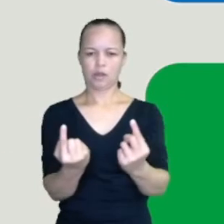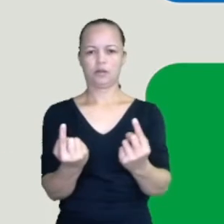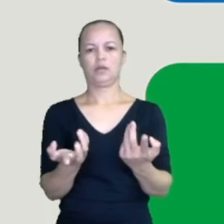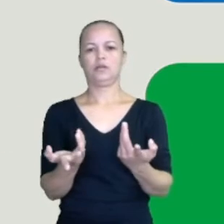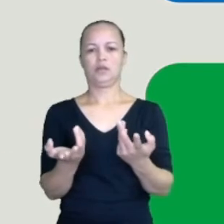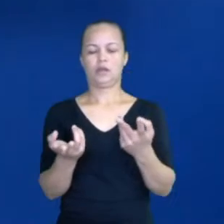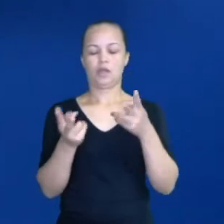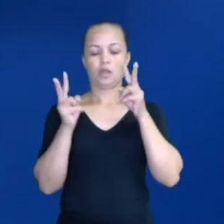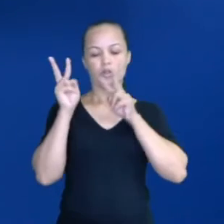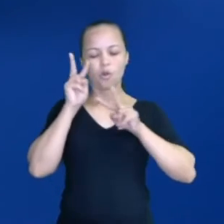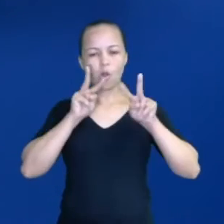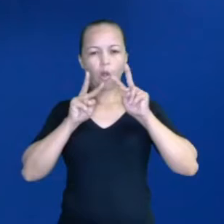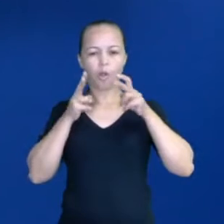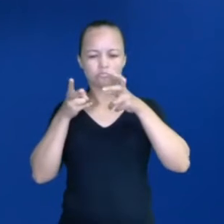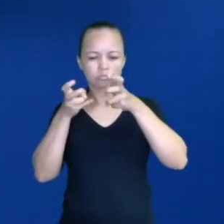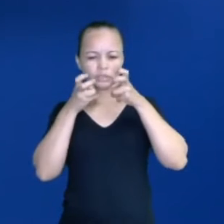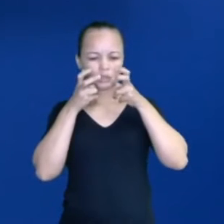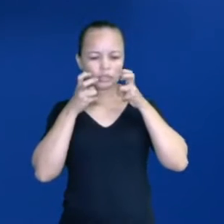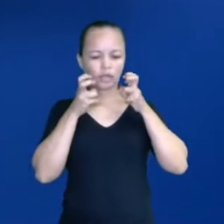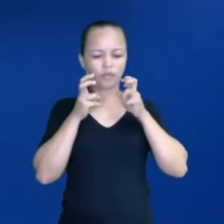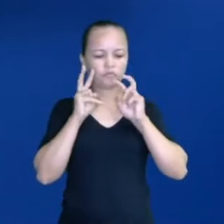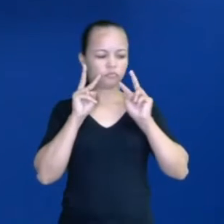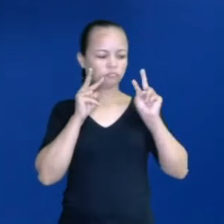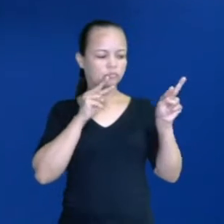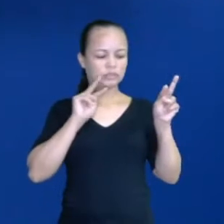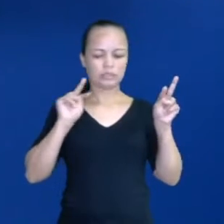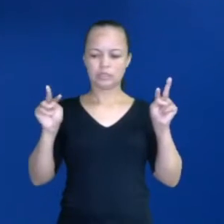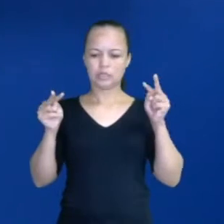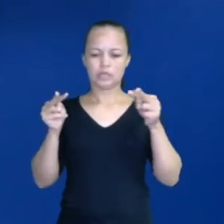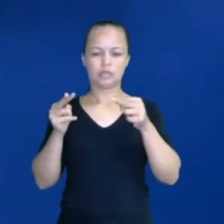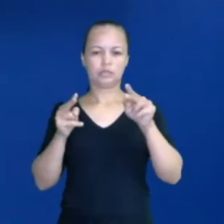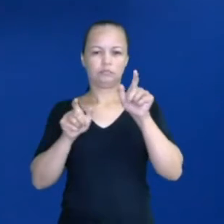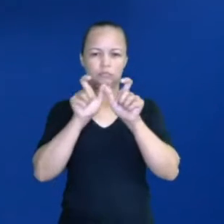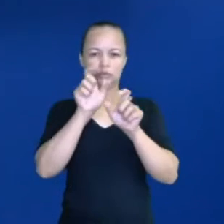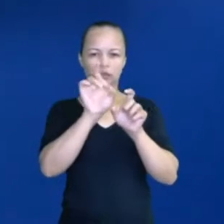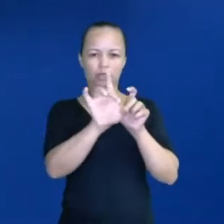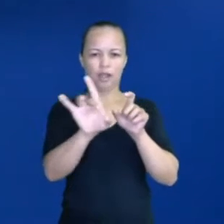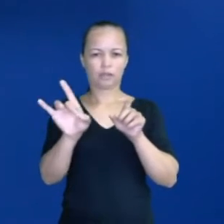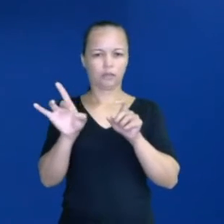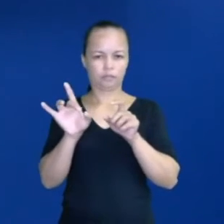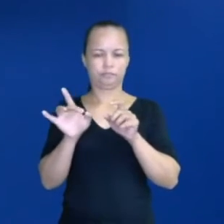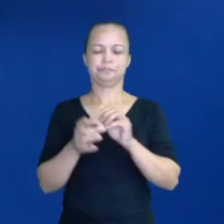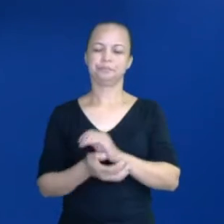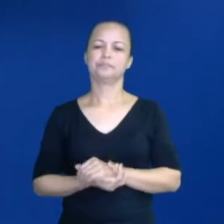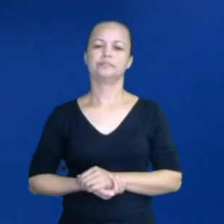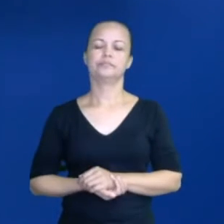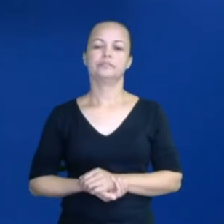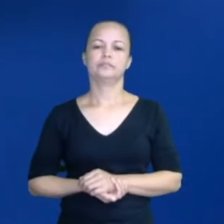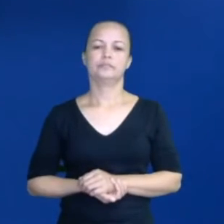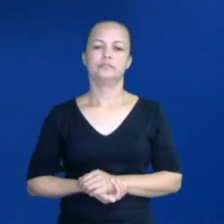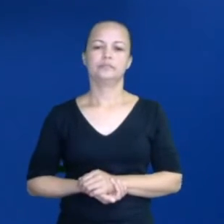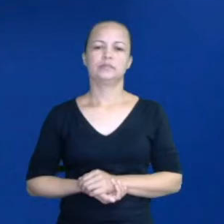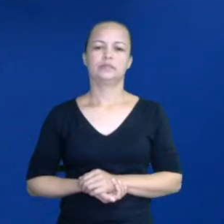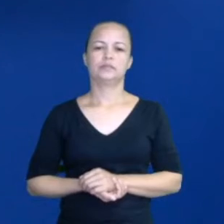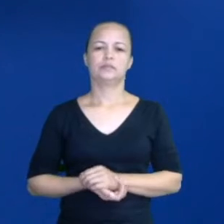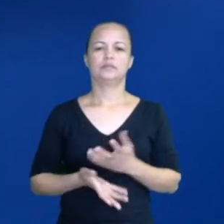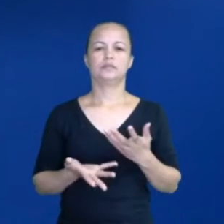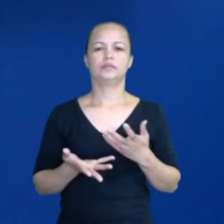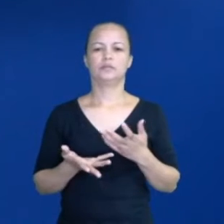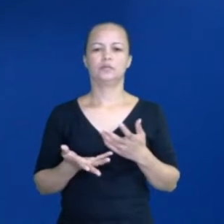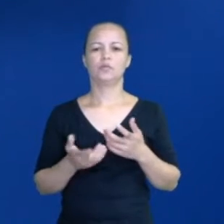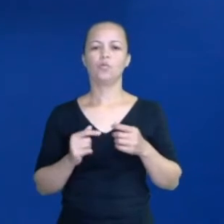poder observar a posição dessas pessoas, tá? Olha aí, ó. Um